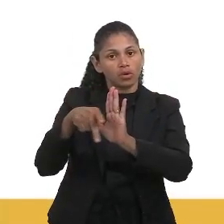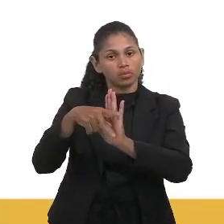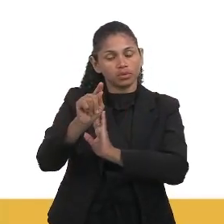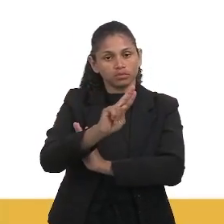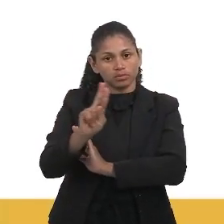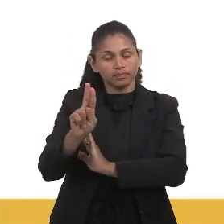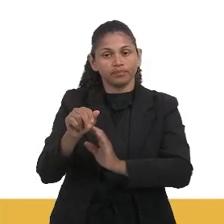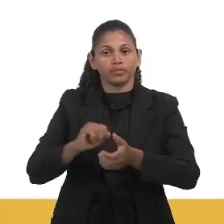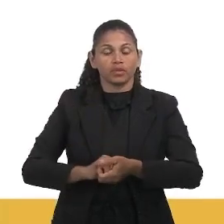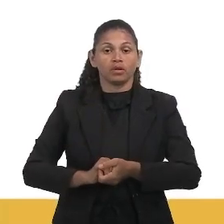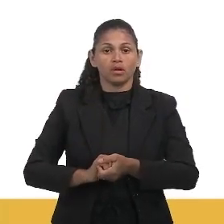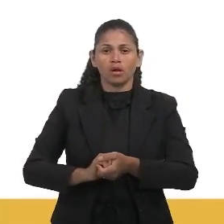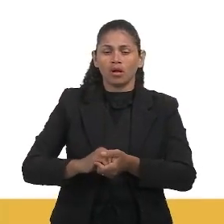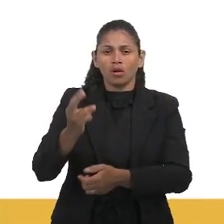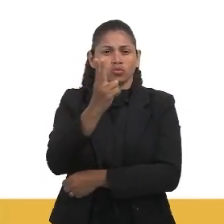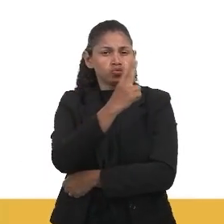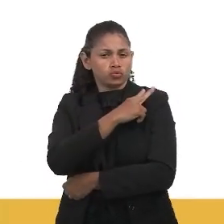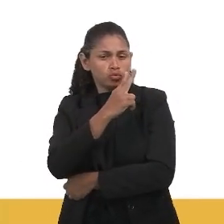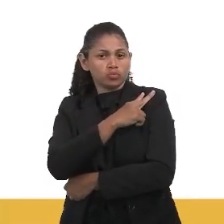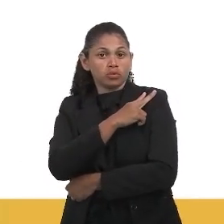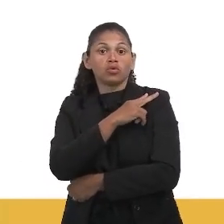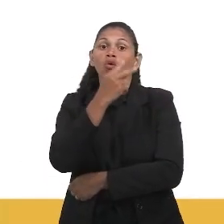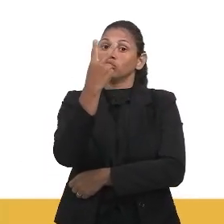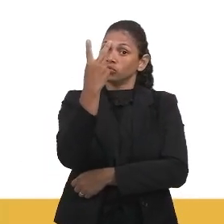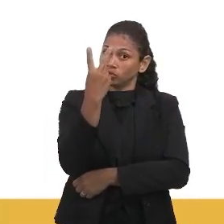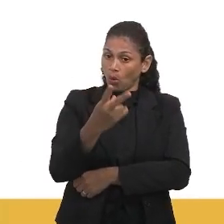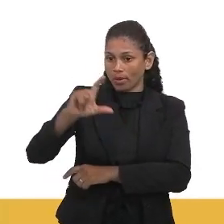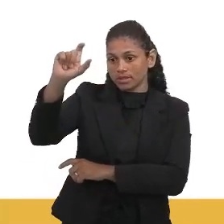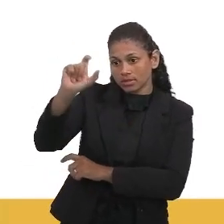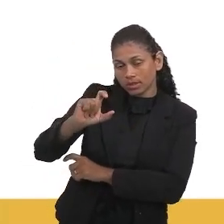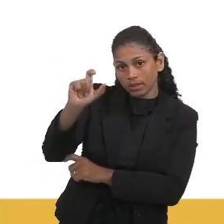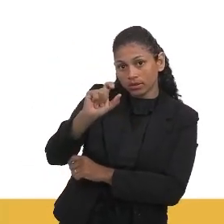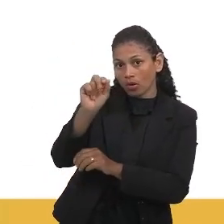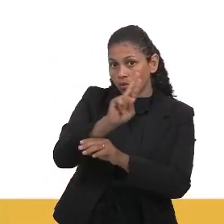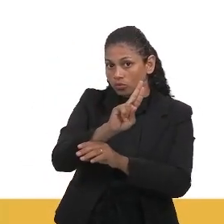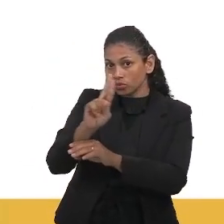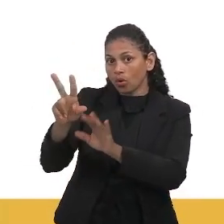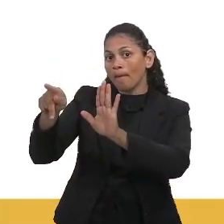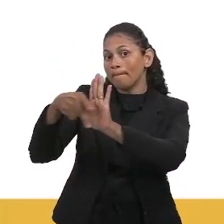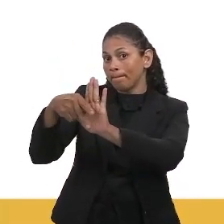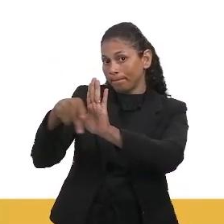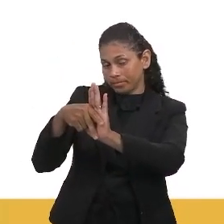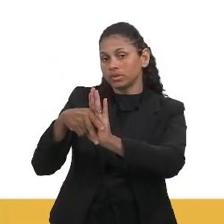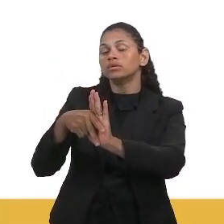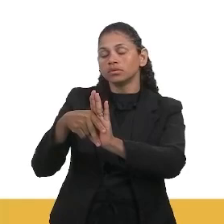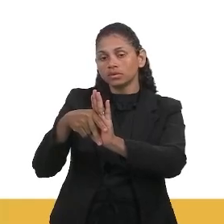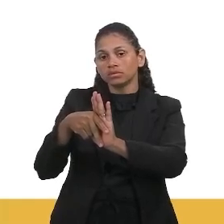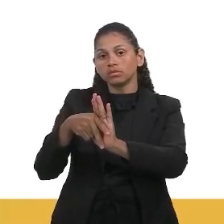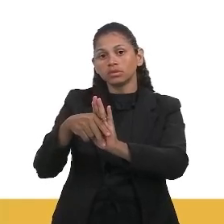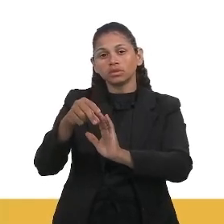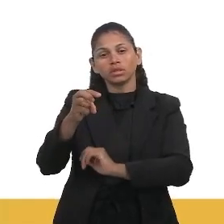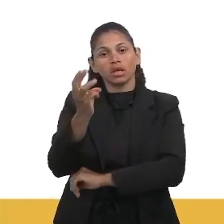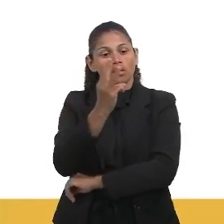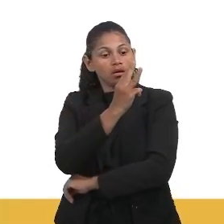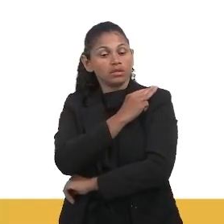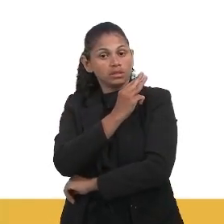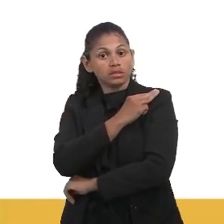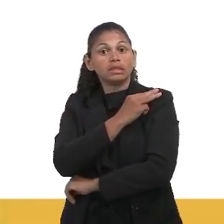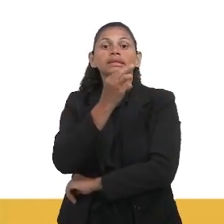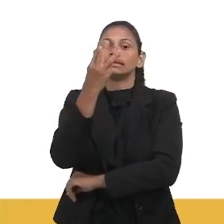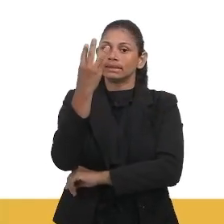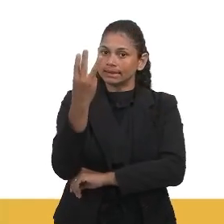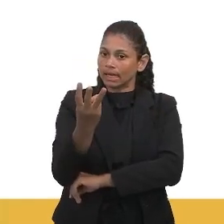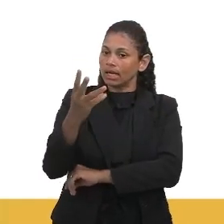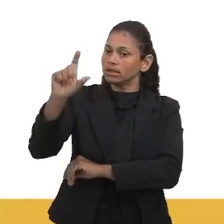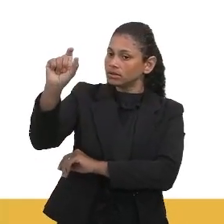sego ano dois cartões com seu nome e para cada estudante de terceiro ano três cartões com seu nome